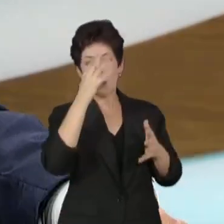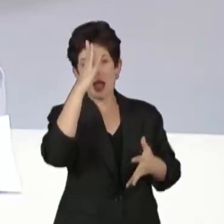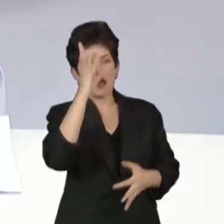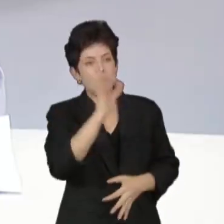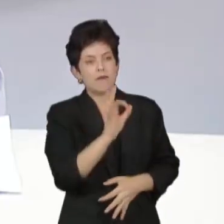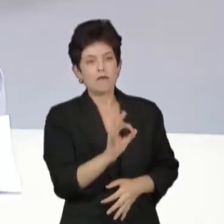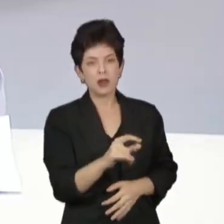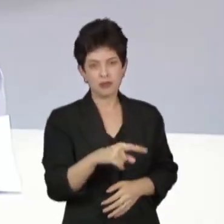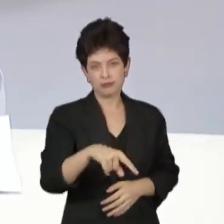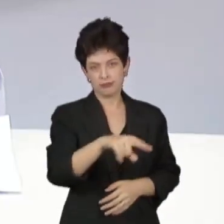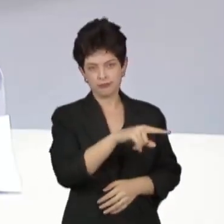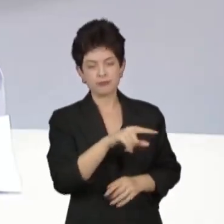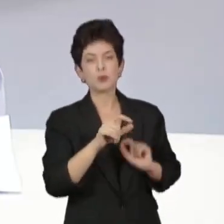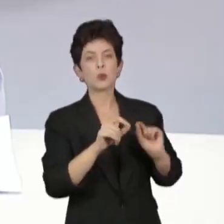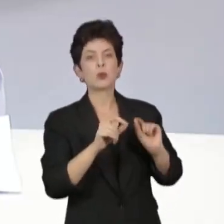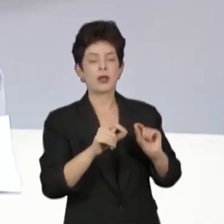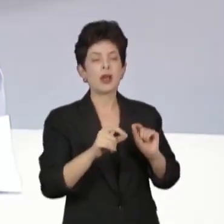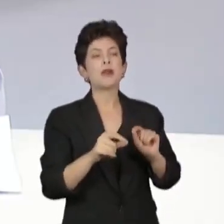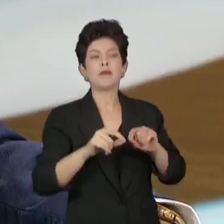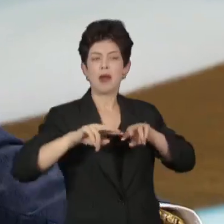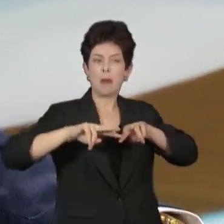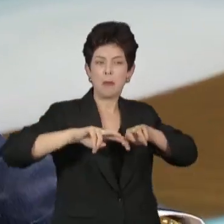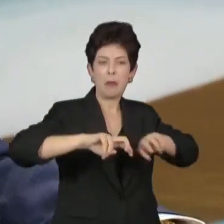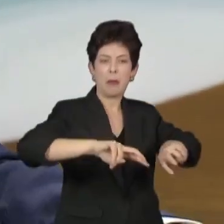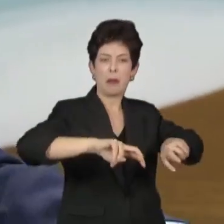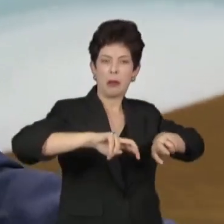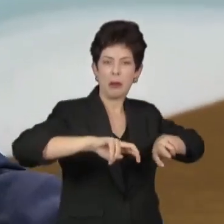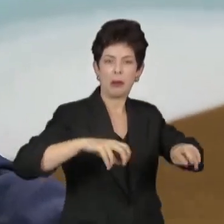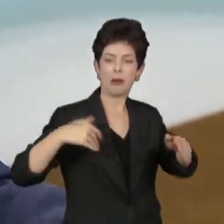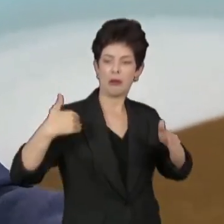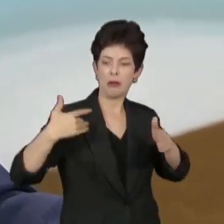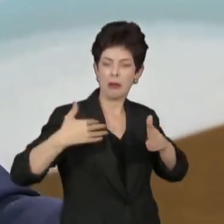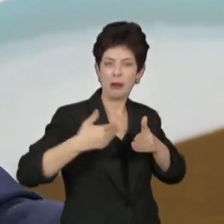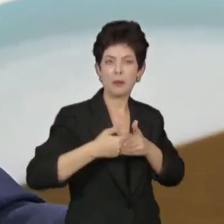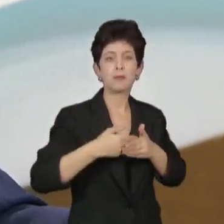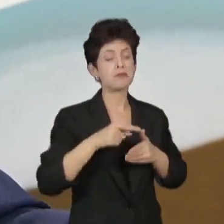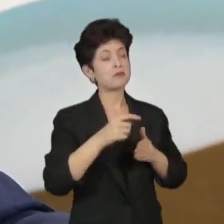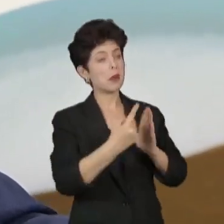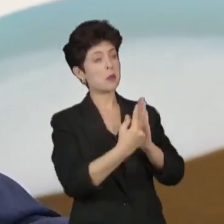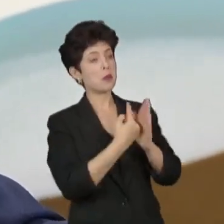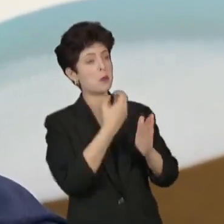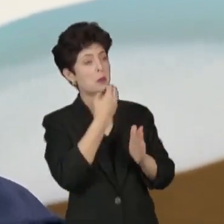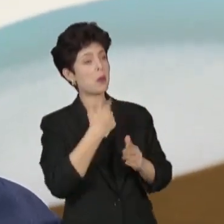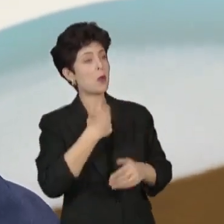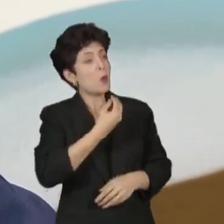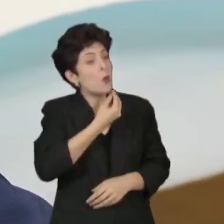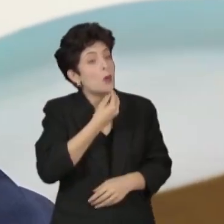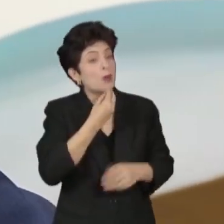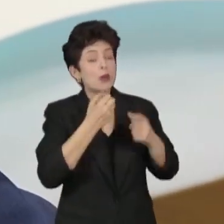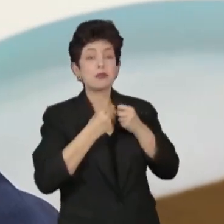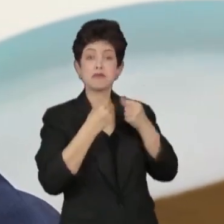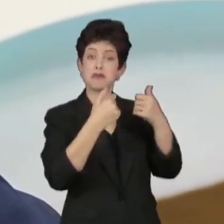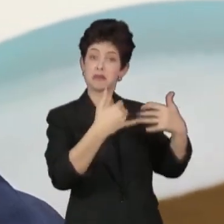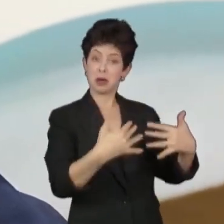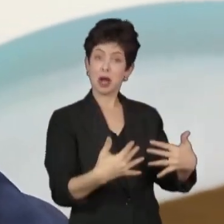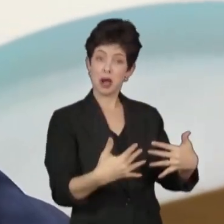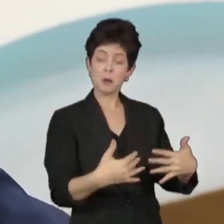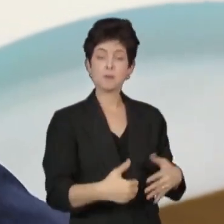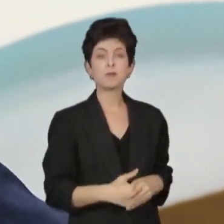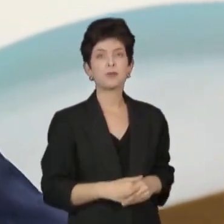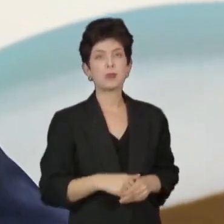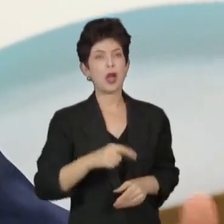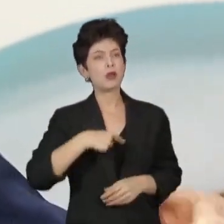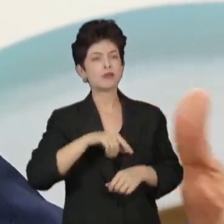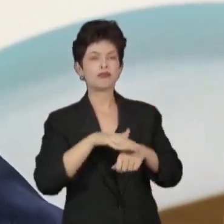incompreensão que tem sido muito explorada recentemente e que é boa a sua pergunta para eu ter a oportunidade de explicar.